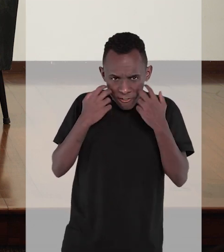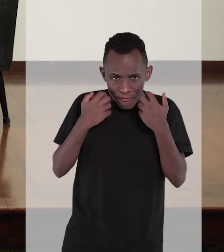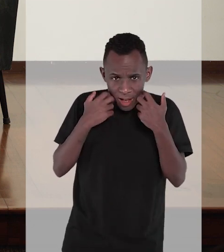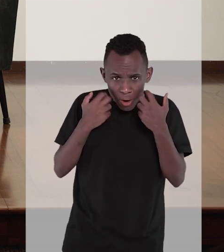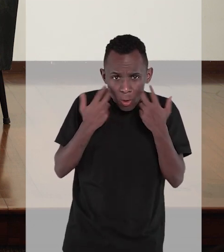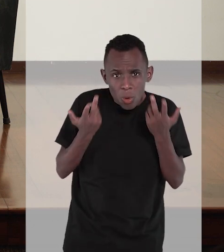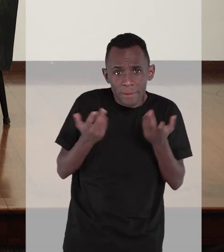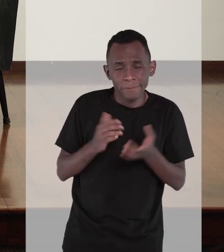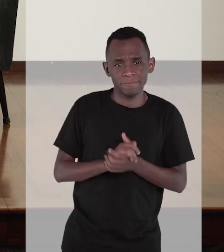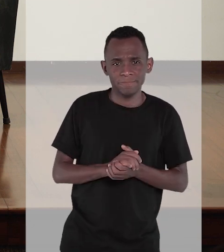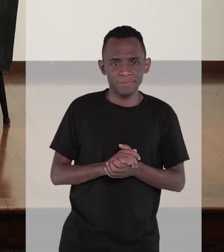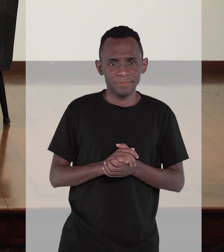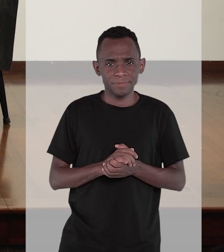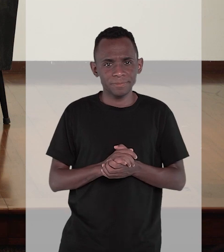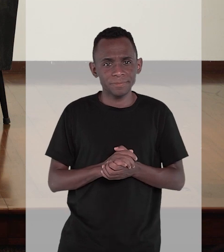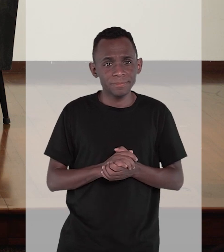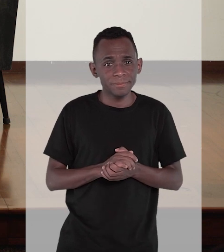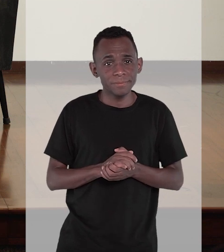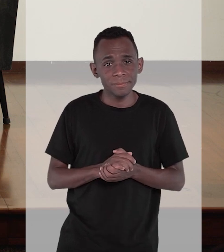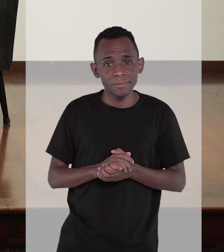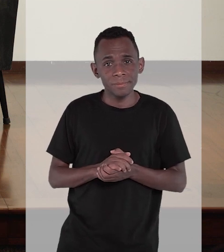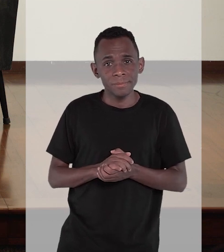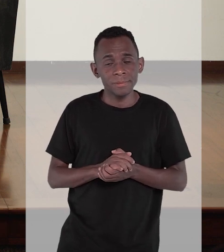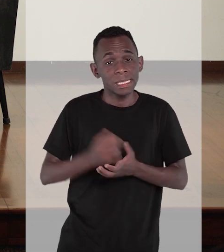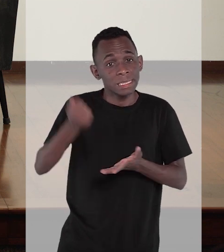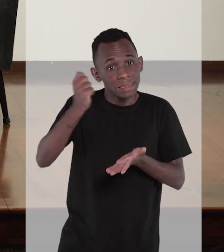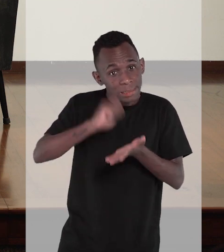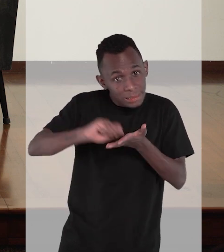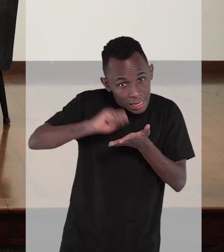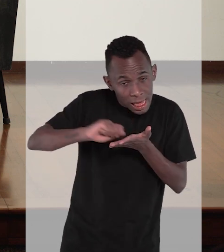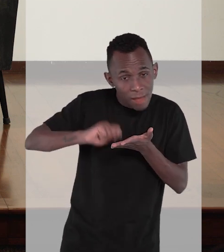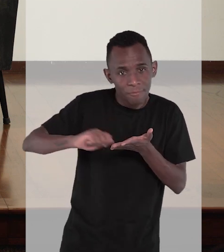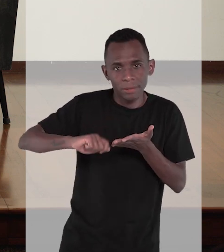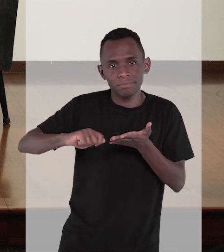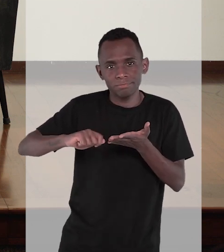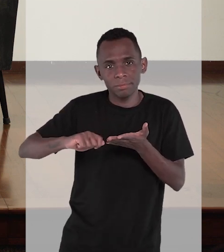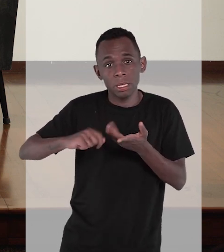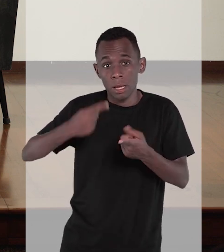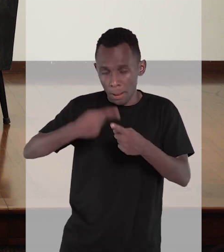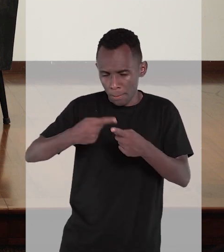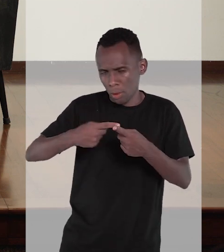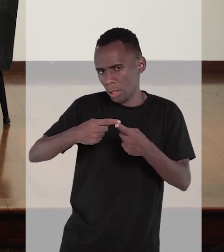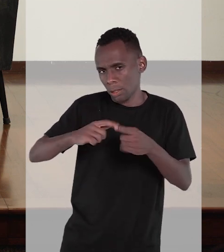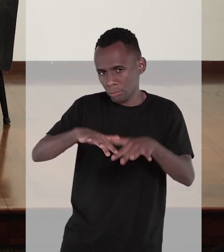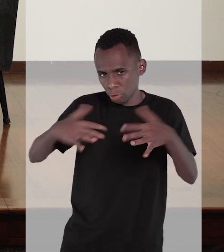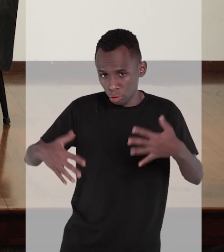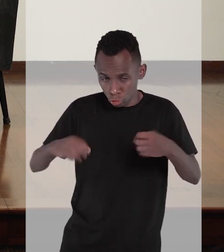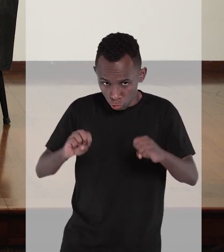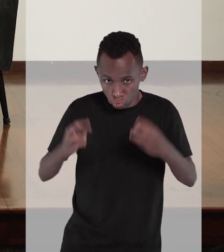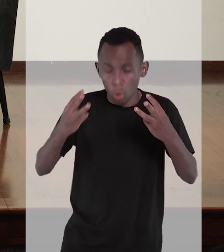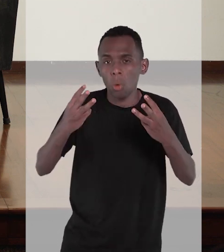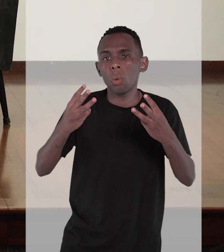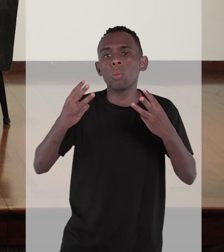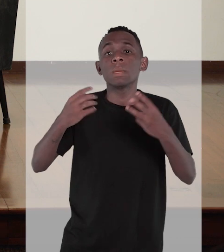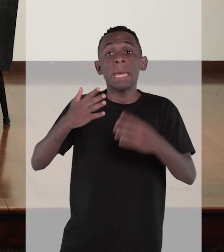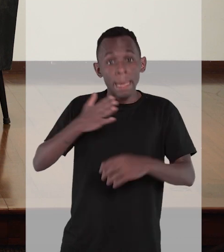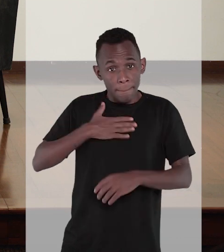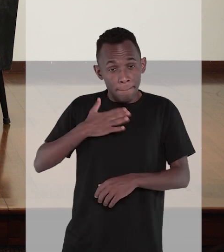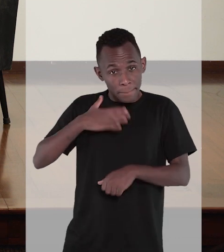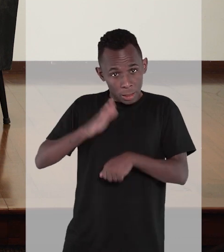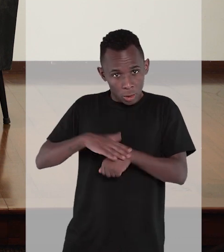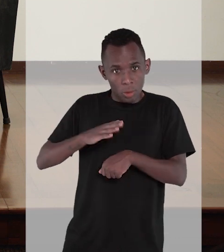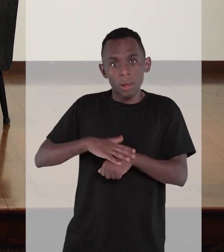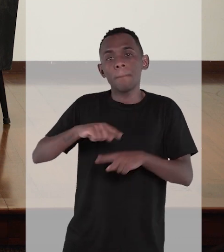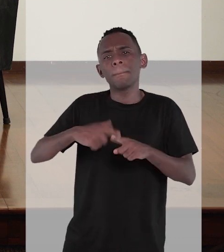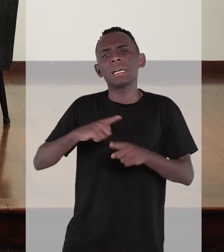Me dava uma vergonha, sabe? Você para e escreve um negócio. Né? Não é porque, para cantar, sou eu cantando,